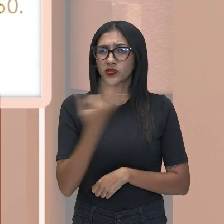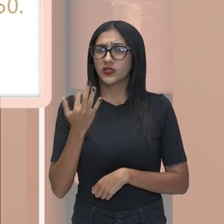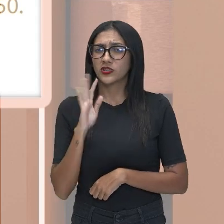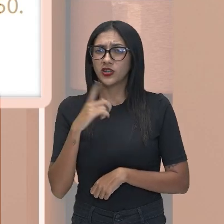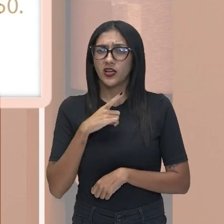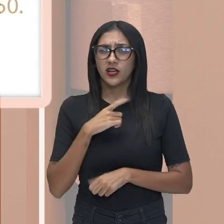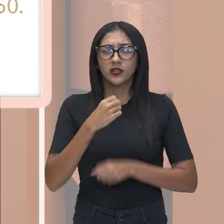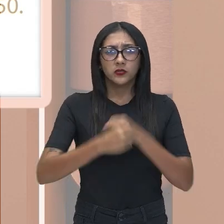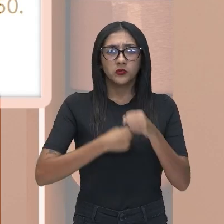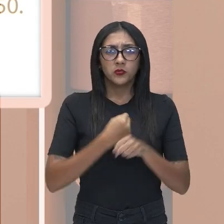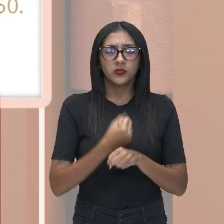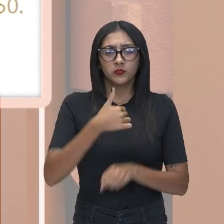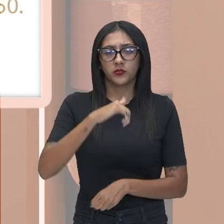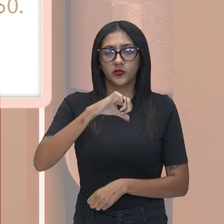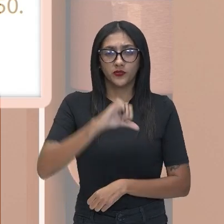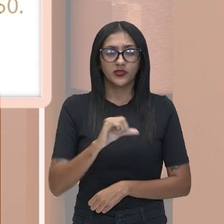de